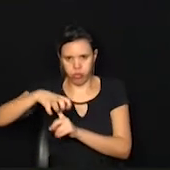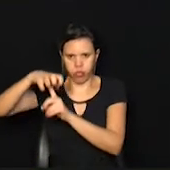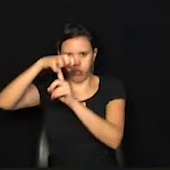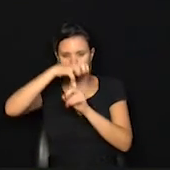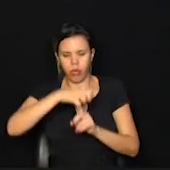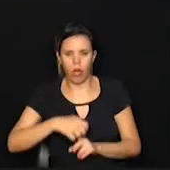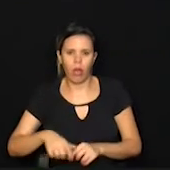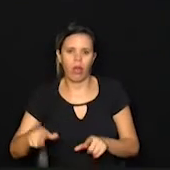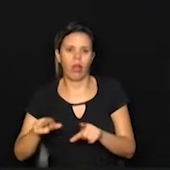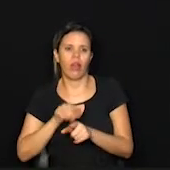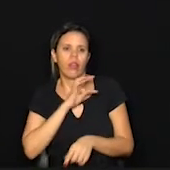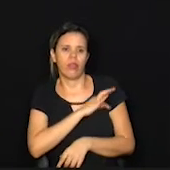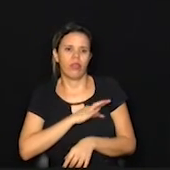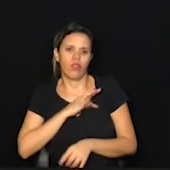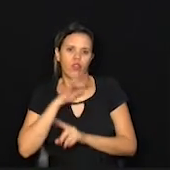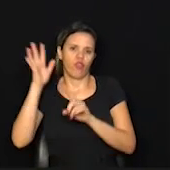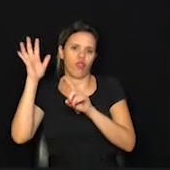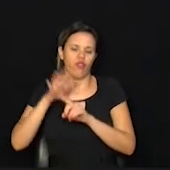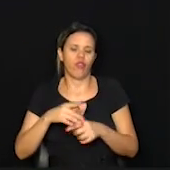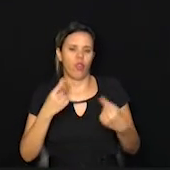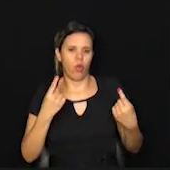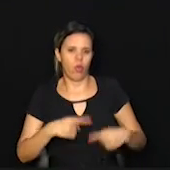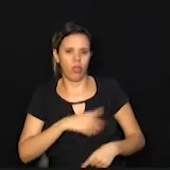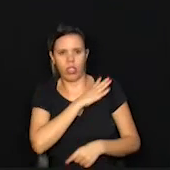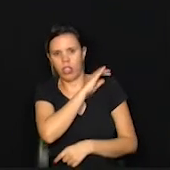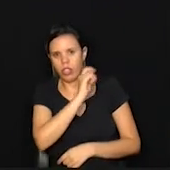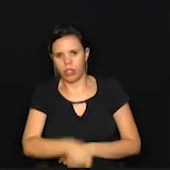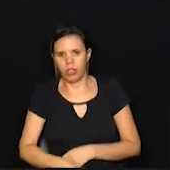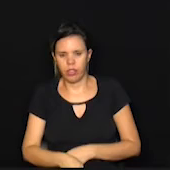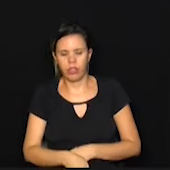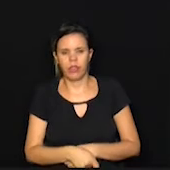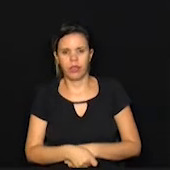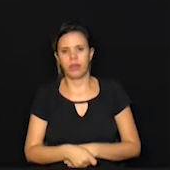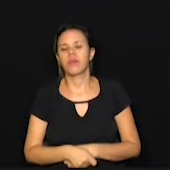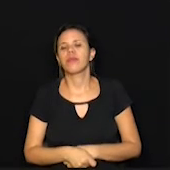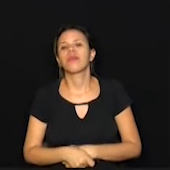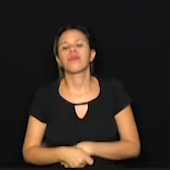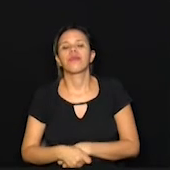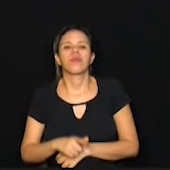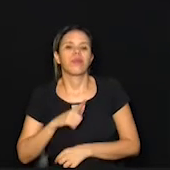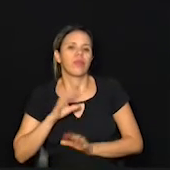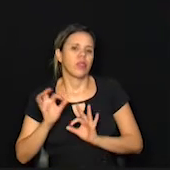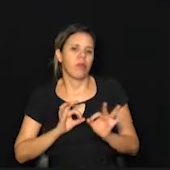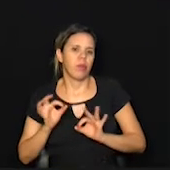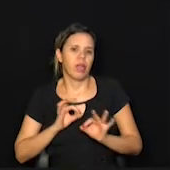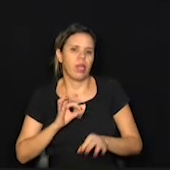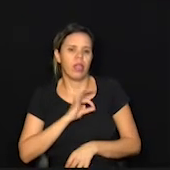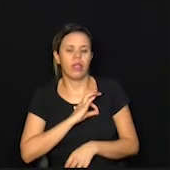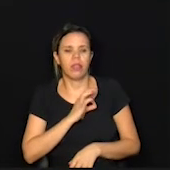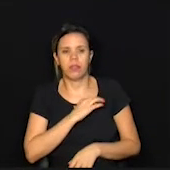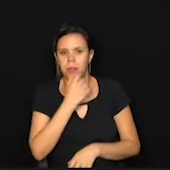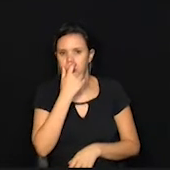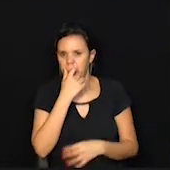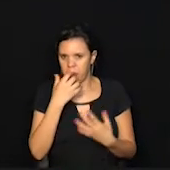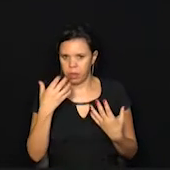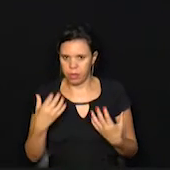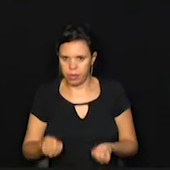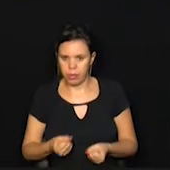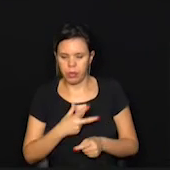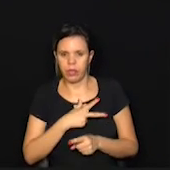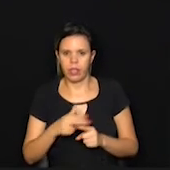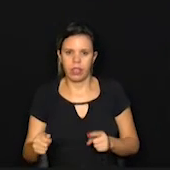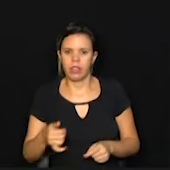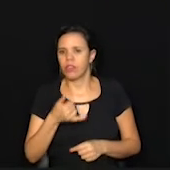cerco com técnicas de repressão a ditadura etc e o osvaldão que tinha preparo militar disse vamos recuar